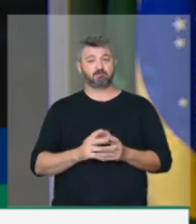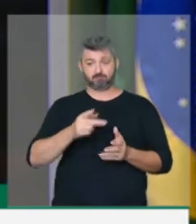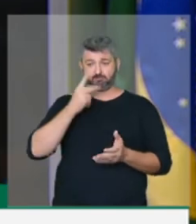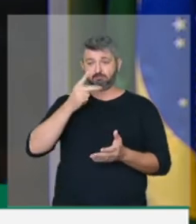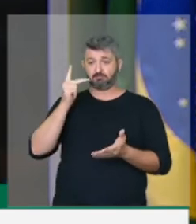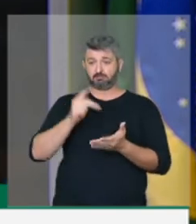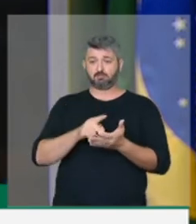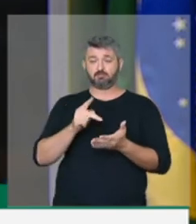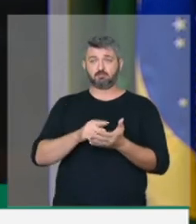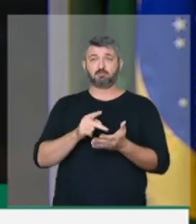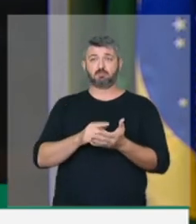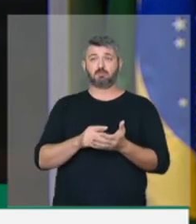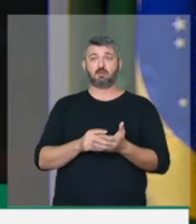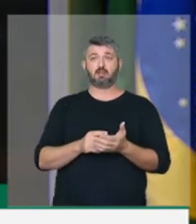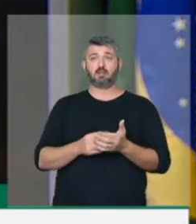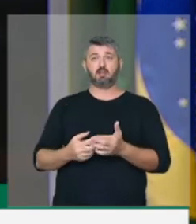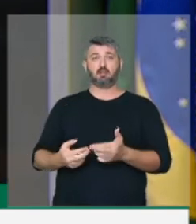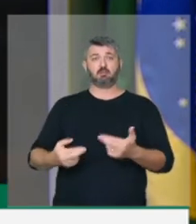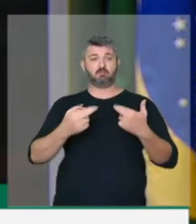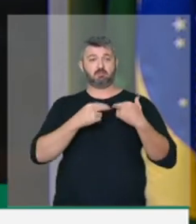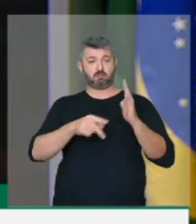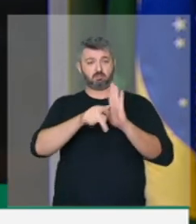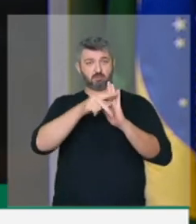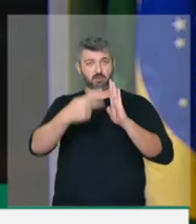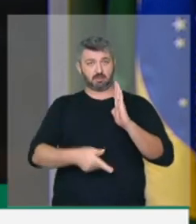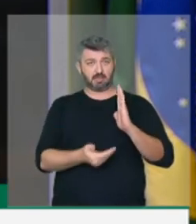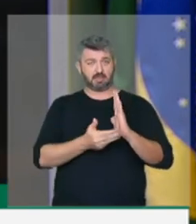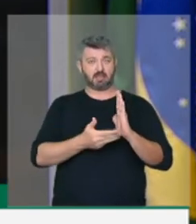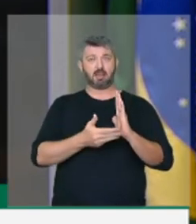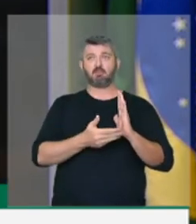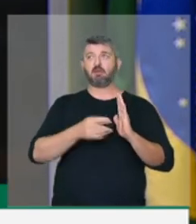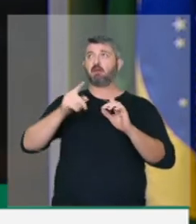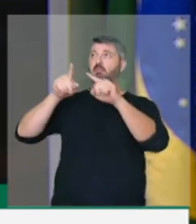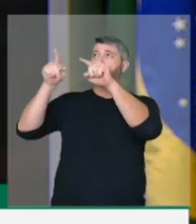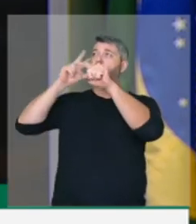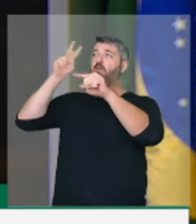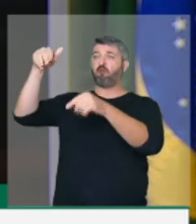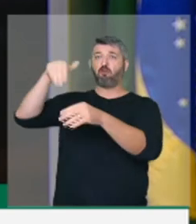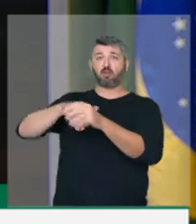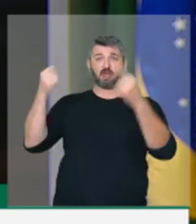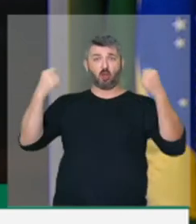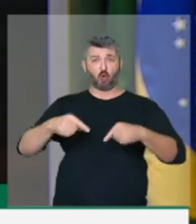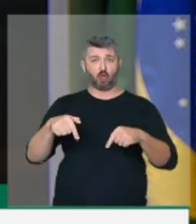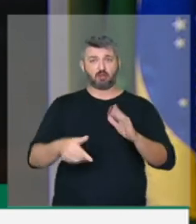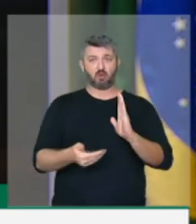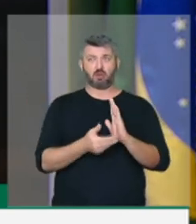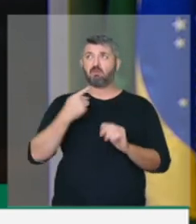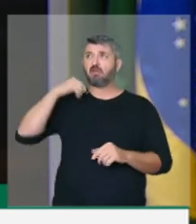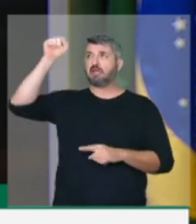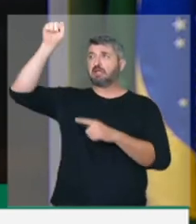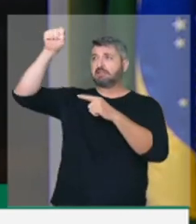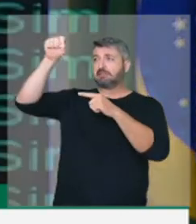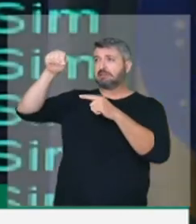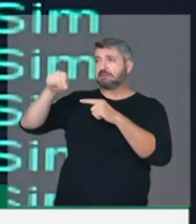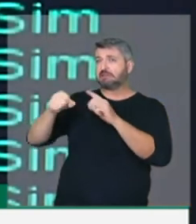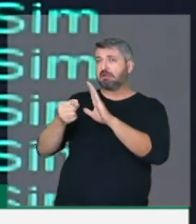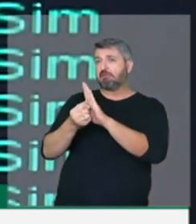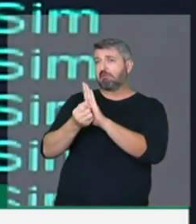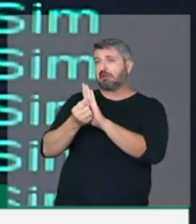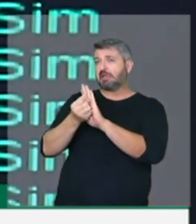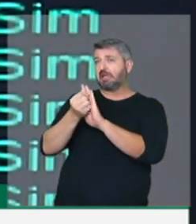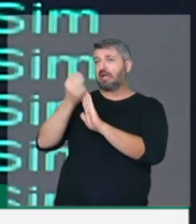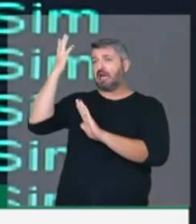verdadeiramente ataca as prerrogativas deste Parlamento, né, quando vejo a quantidade de sim disposta